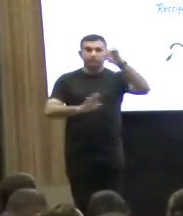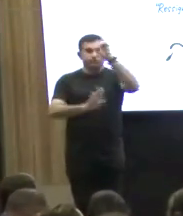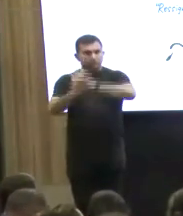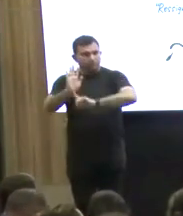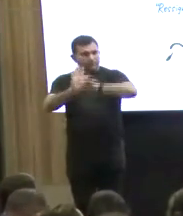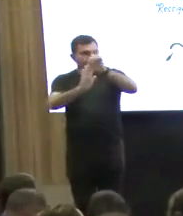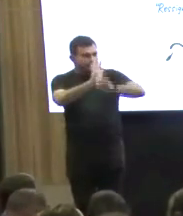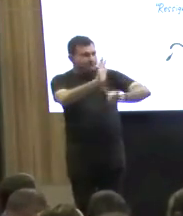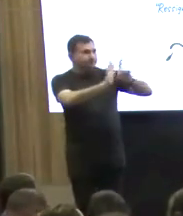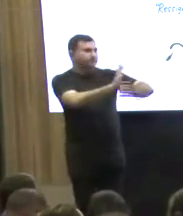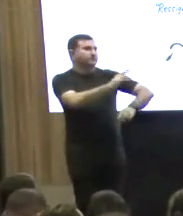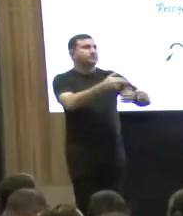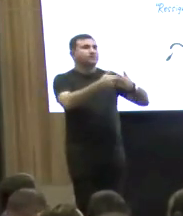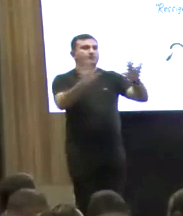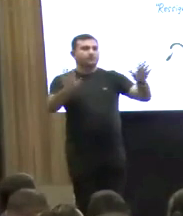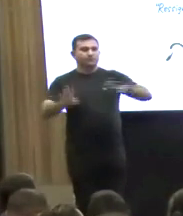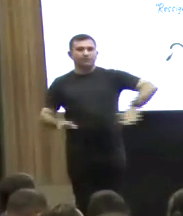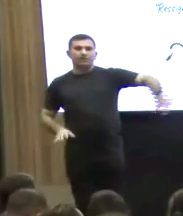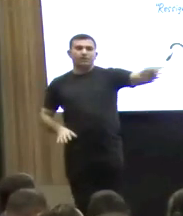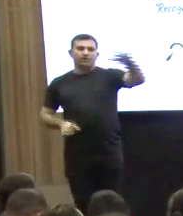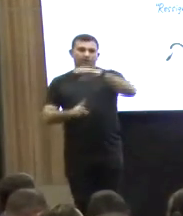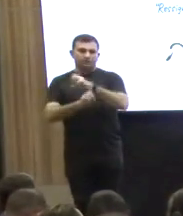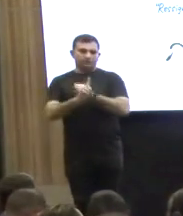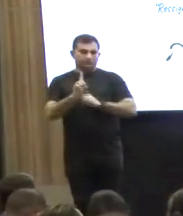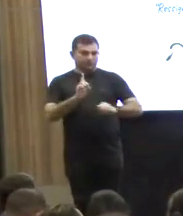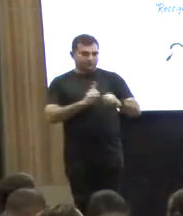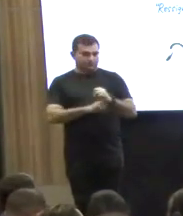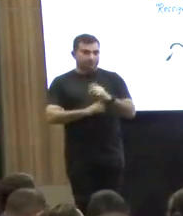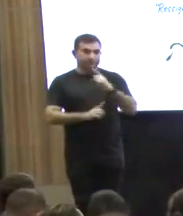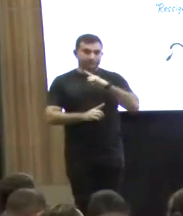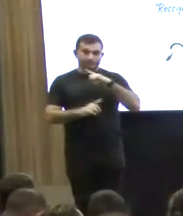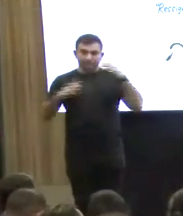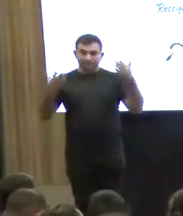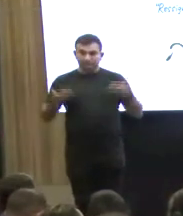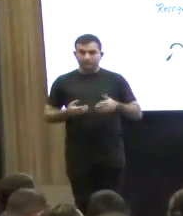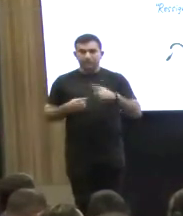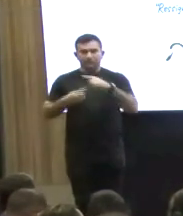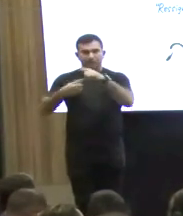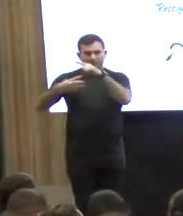em todos os espaços sociais. E tem pelo menos 3 movimentos